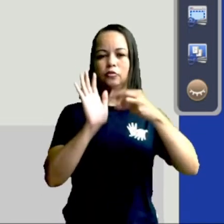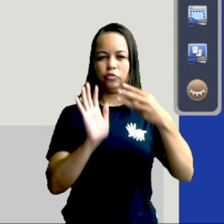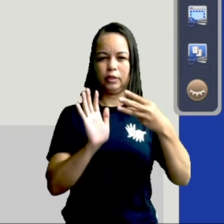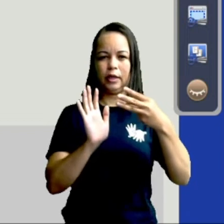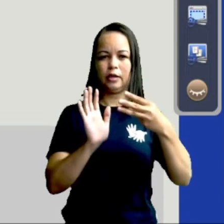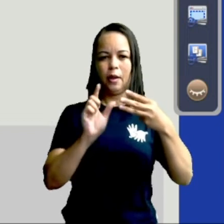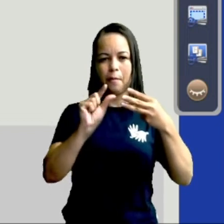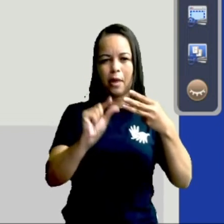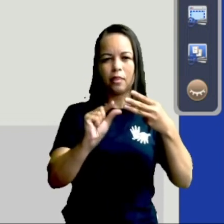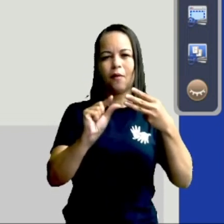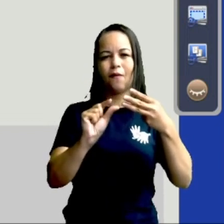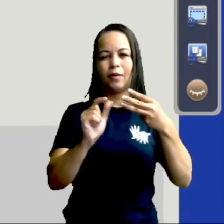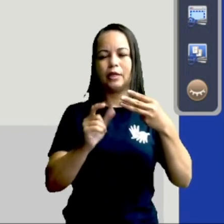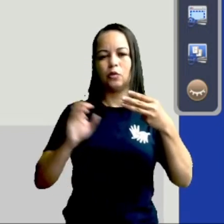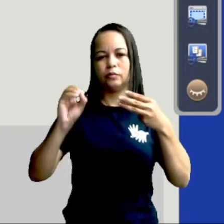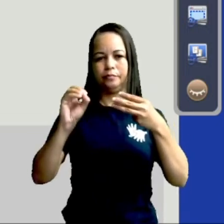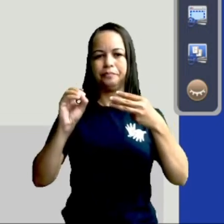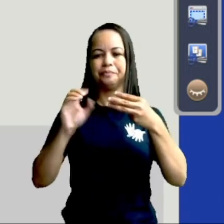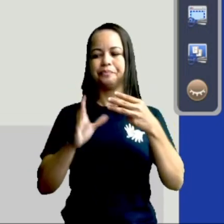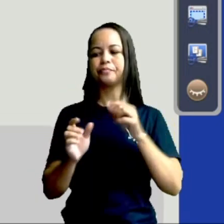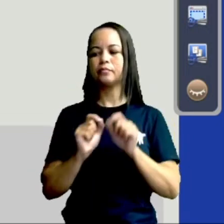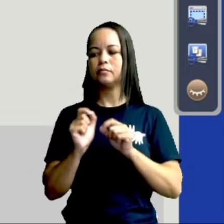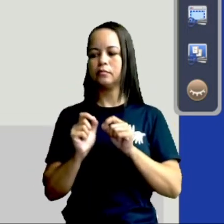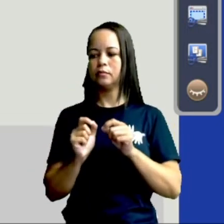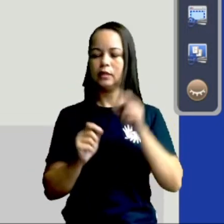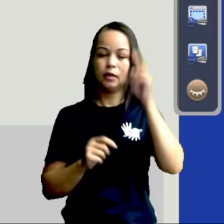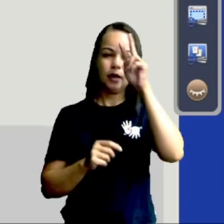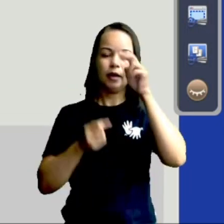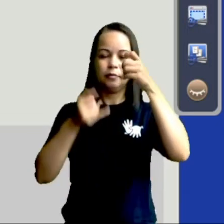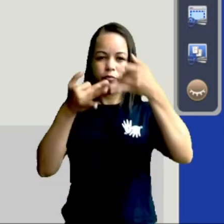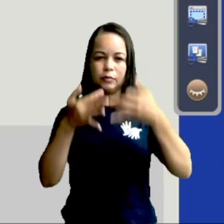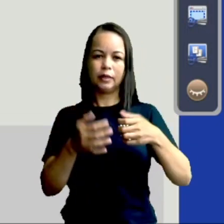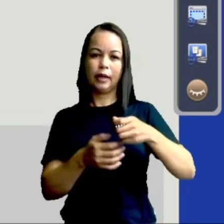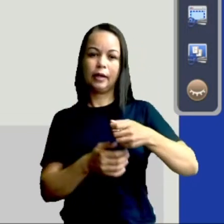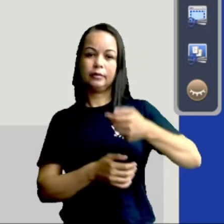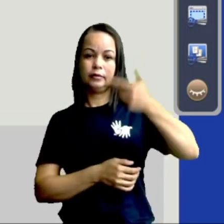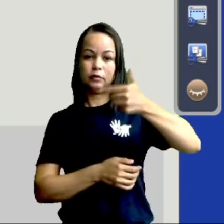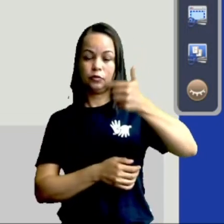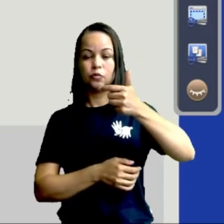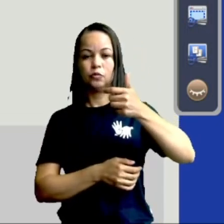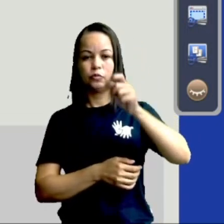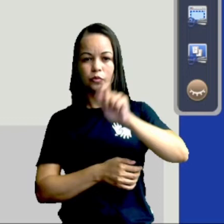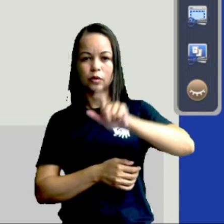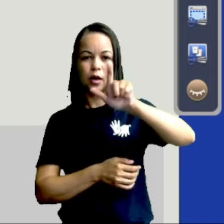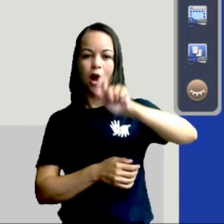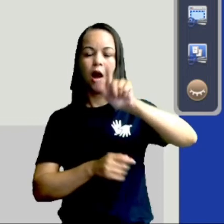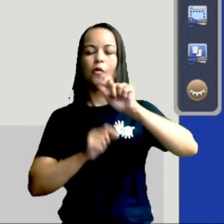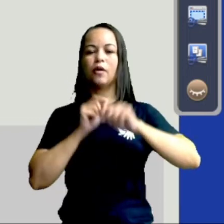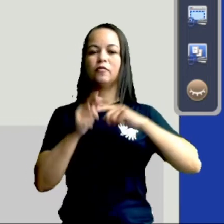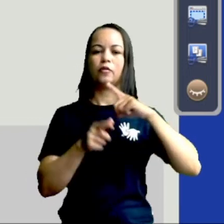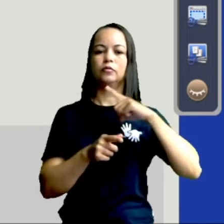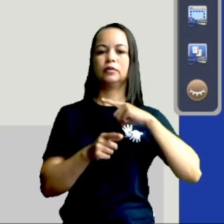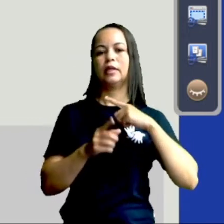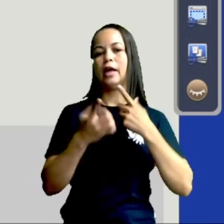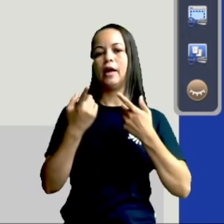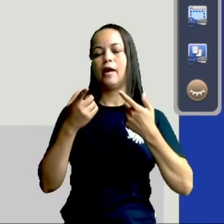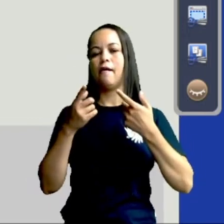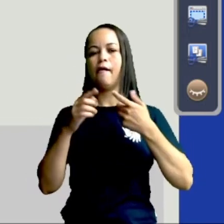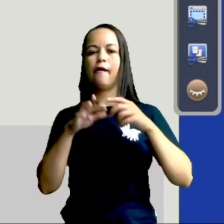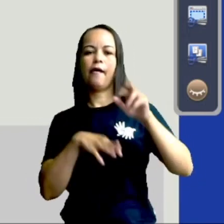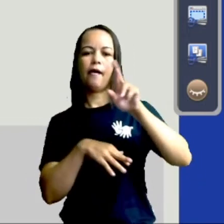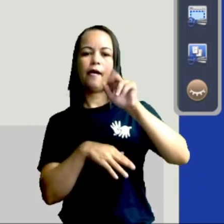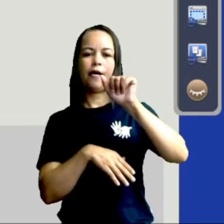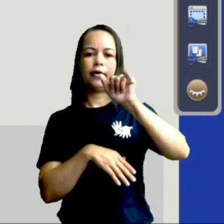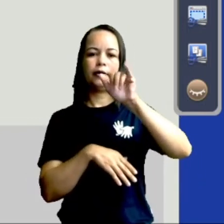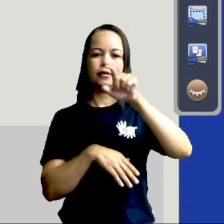lembra disso? E aí, lembra que eu comentei com a equação de segundo grau, ela vai ter no máximo duas raízes, ou não tem nenhuma, ou